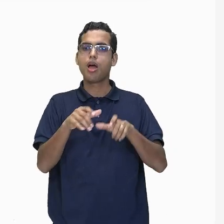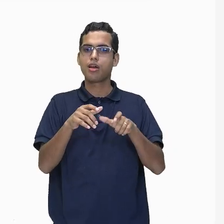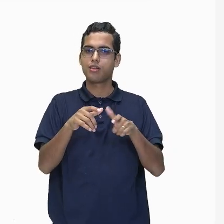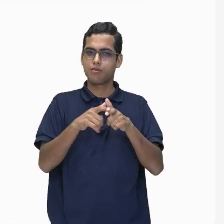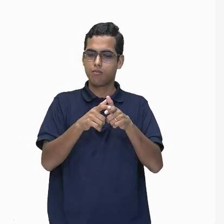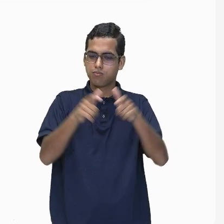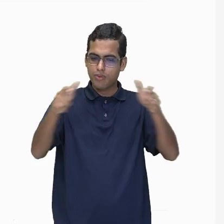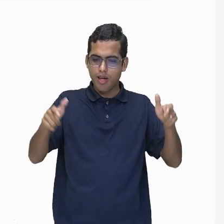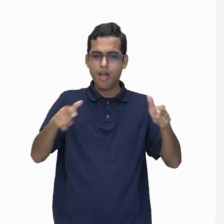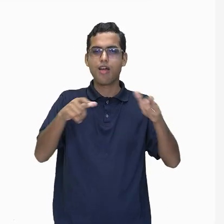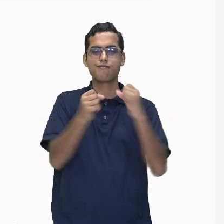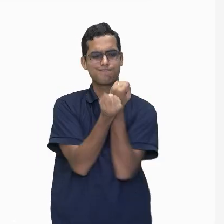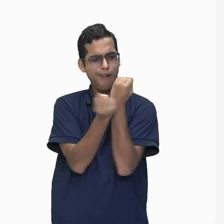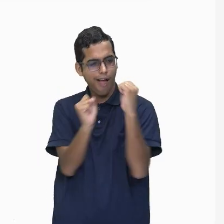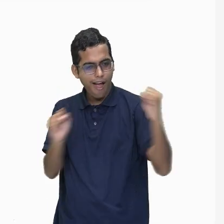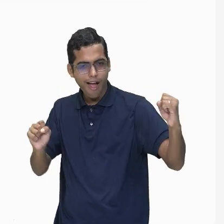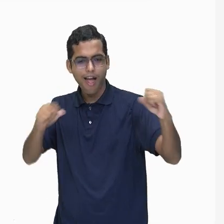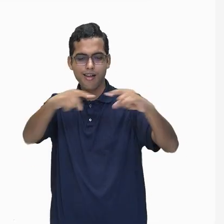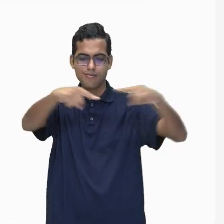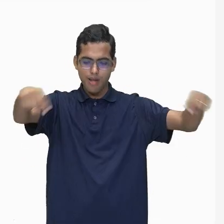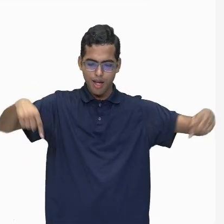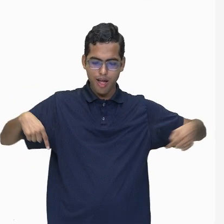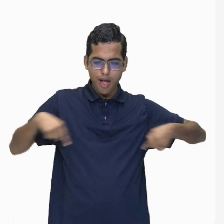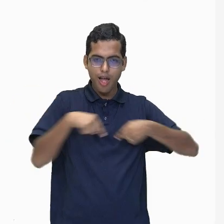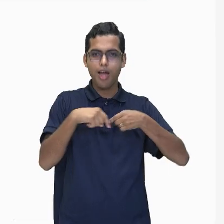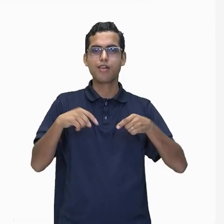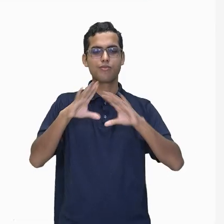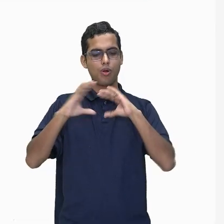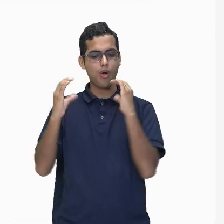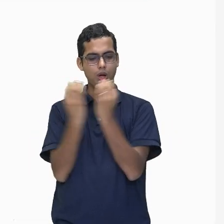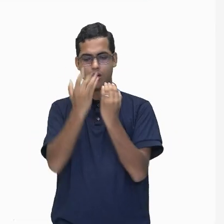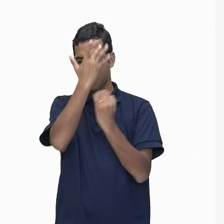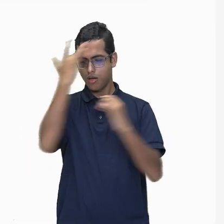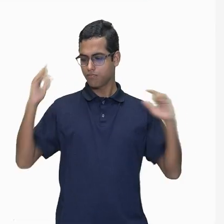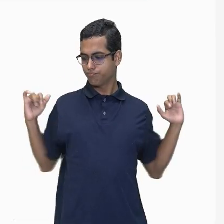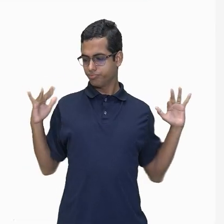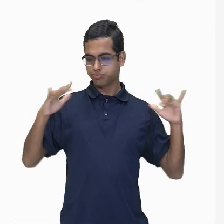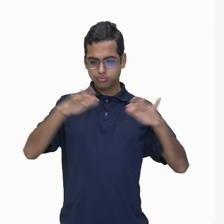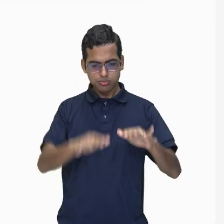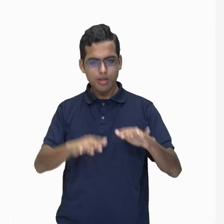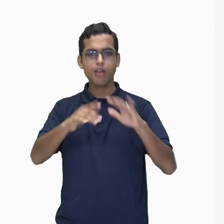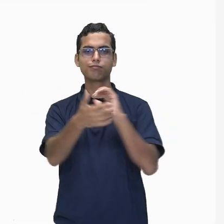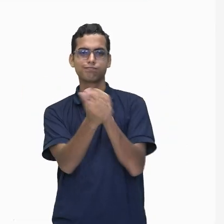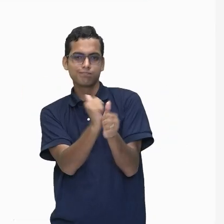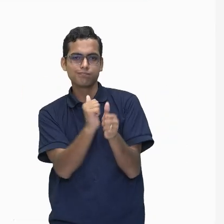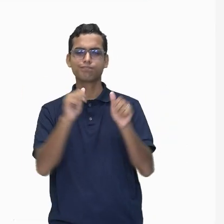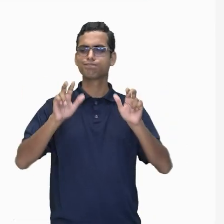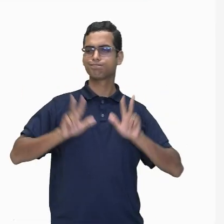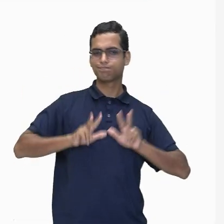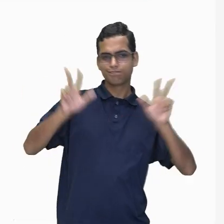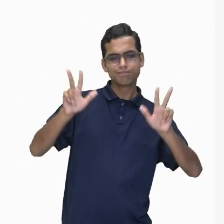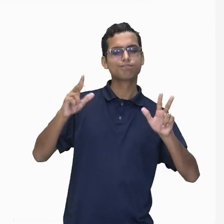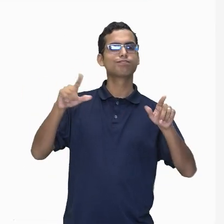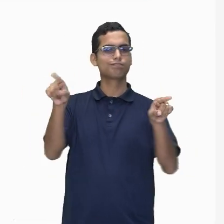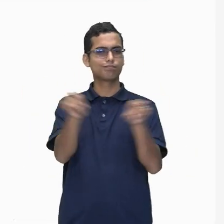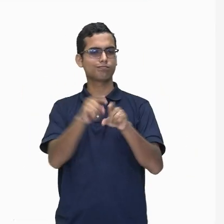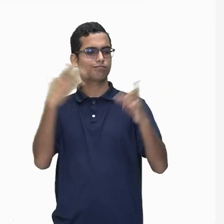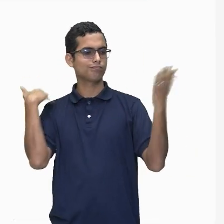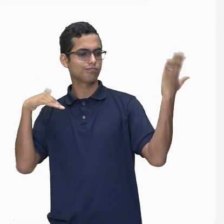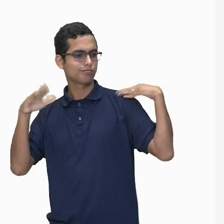se reúne para praticar esporte, praticar lazer, para conviver,